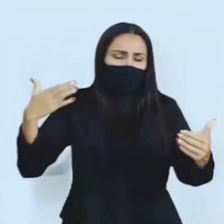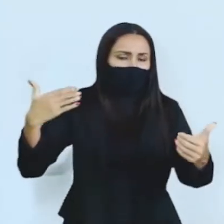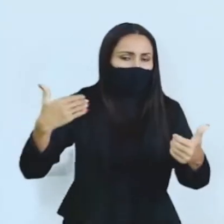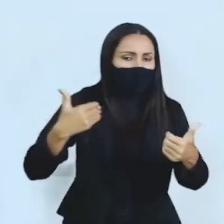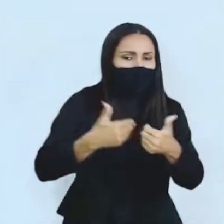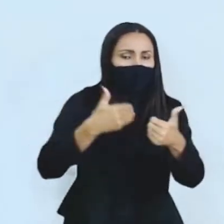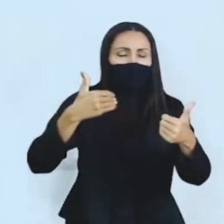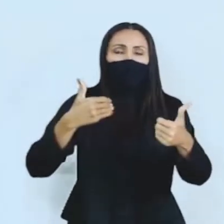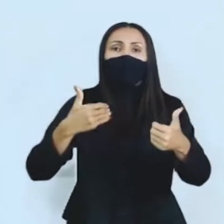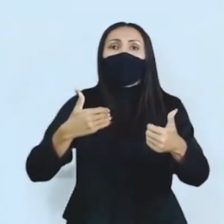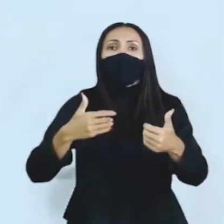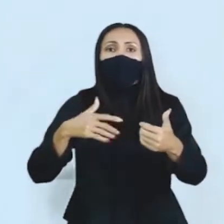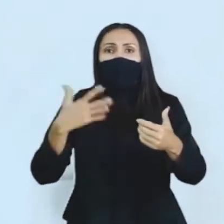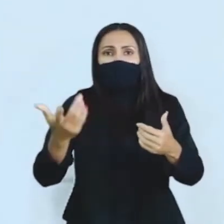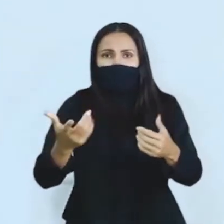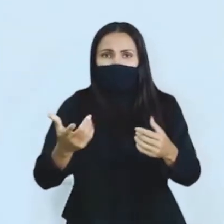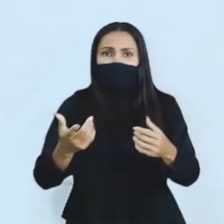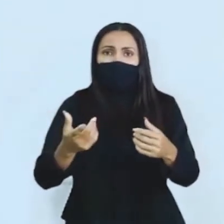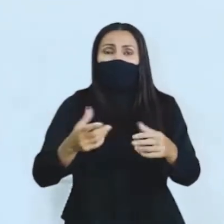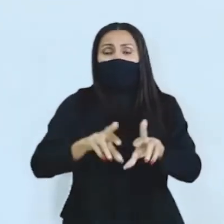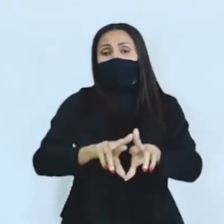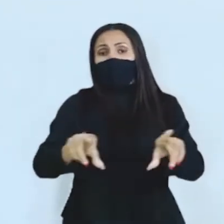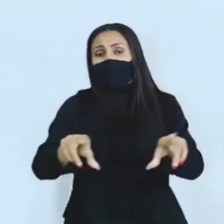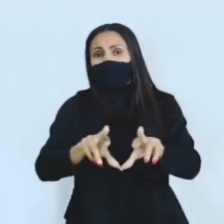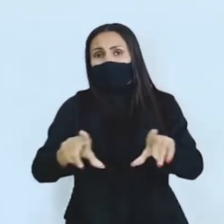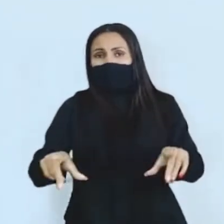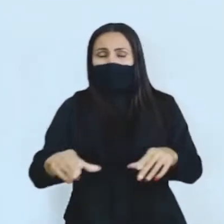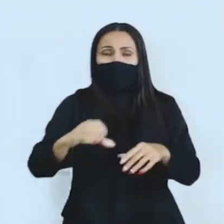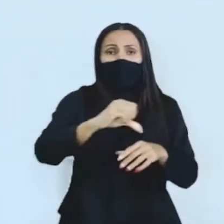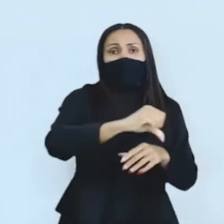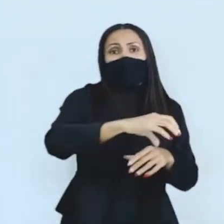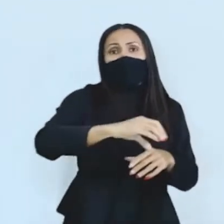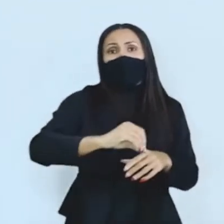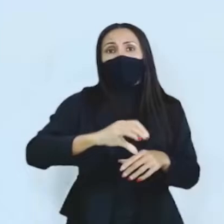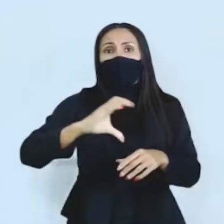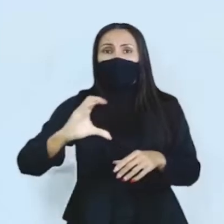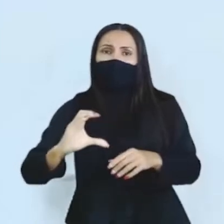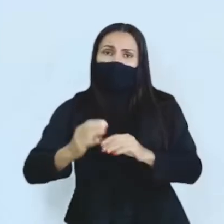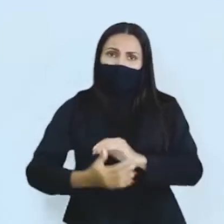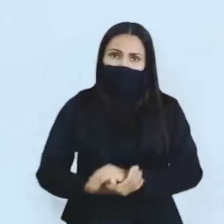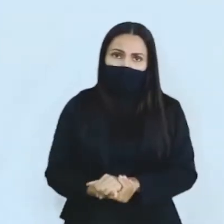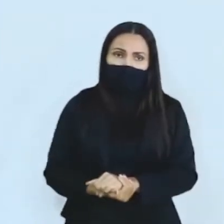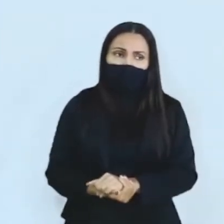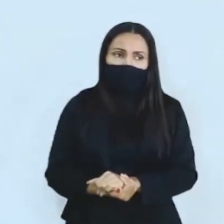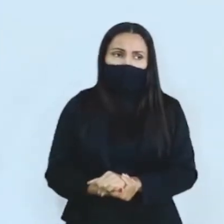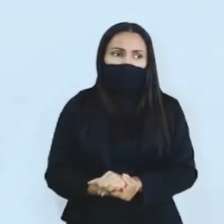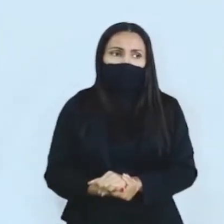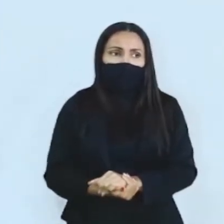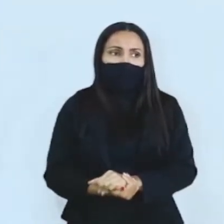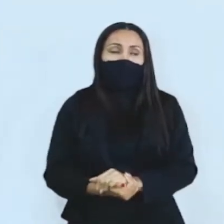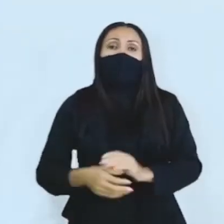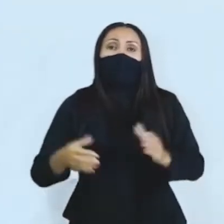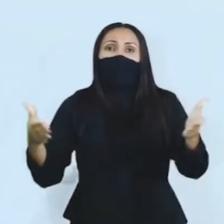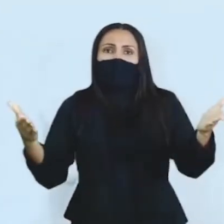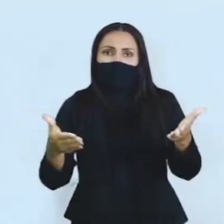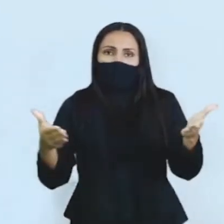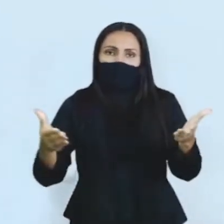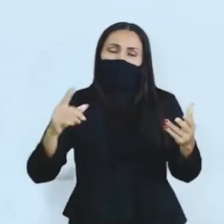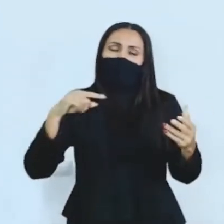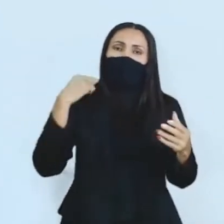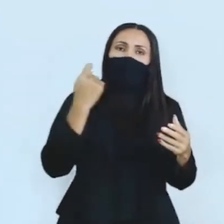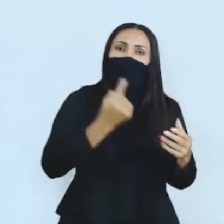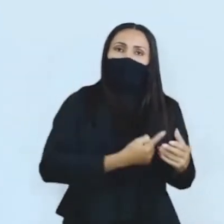projeção, elas formam um ângulo diferente de 90 graus, certo? Então agora nós